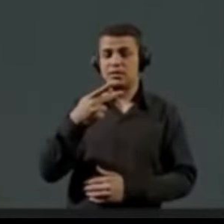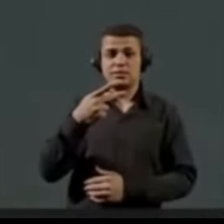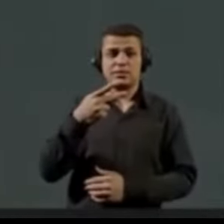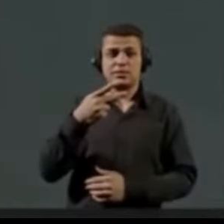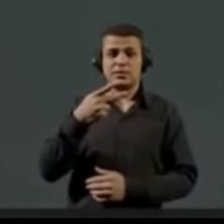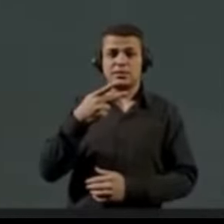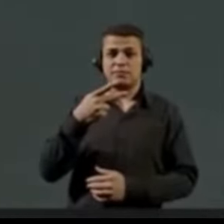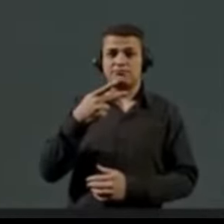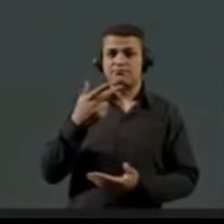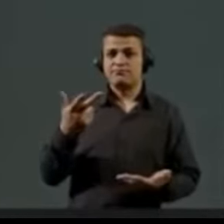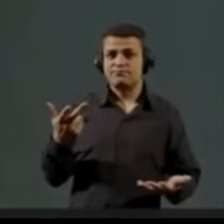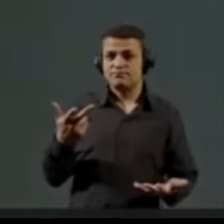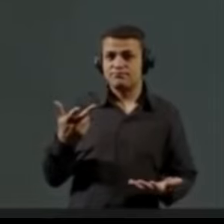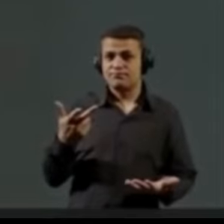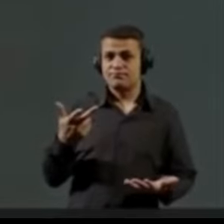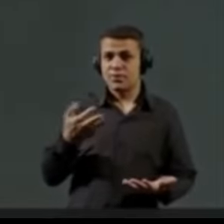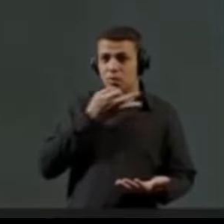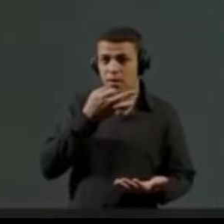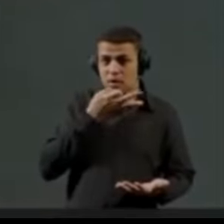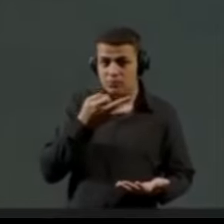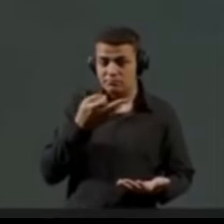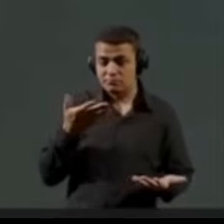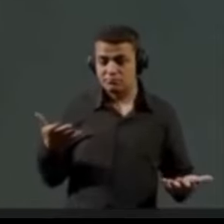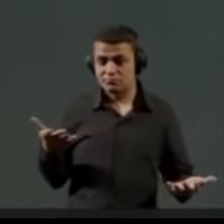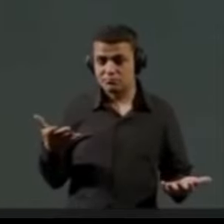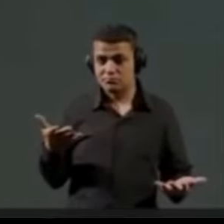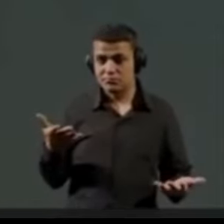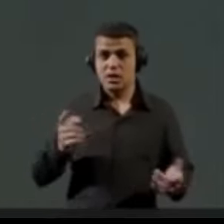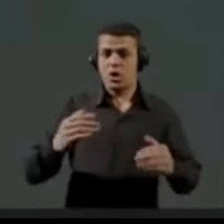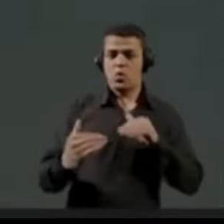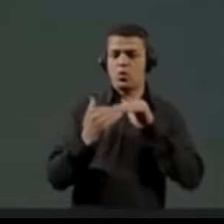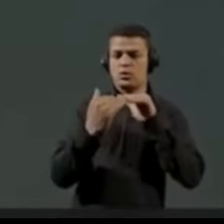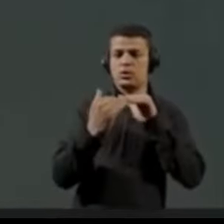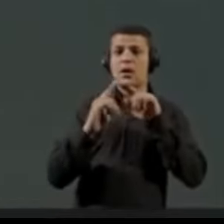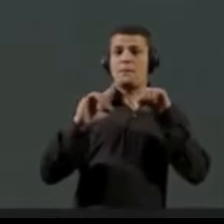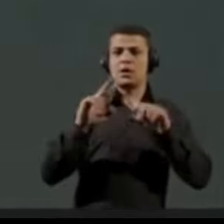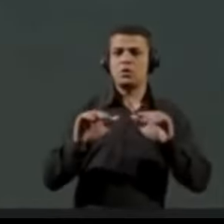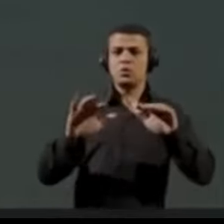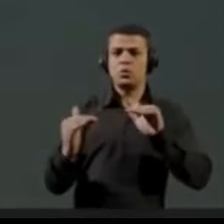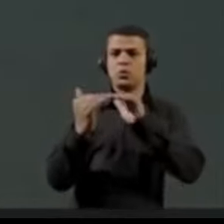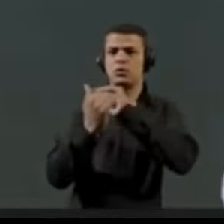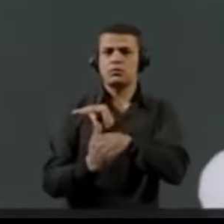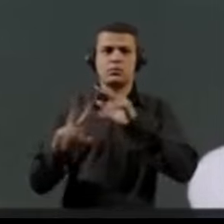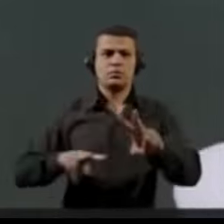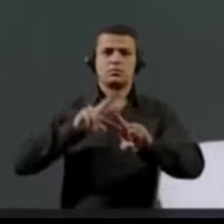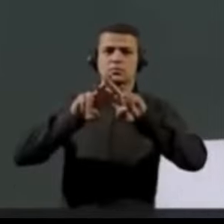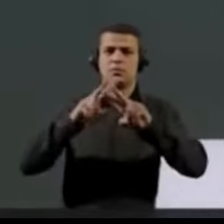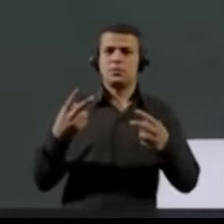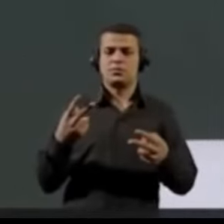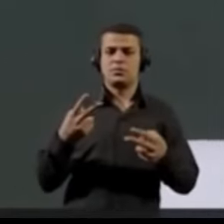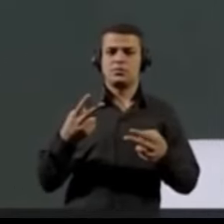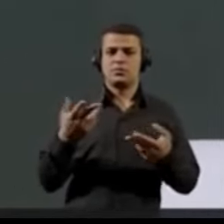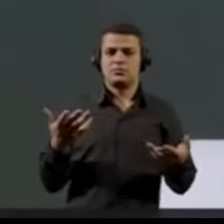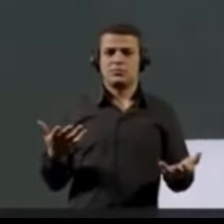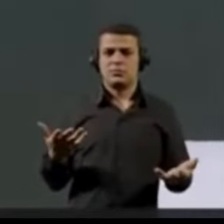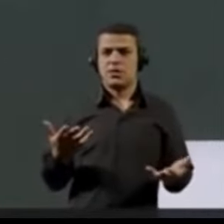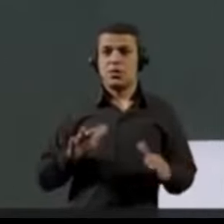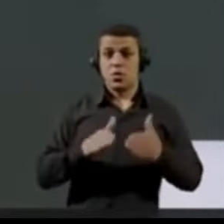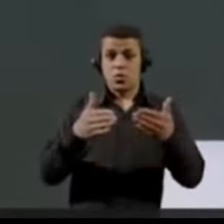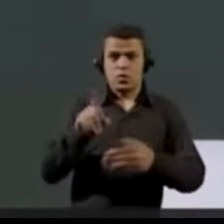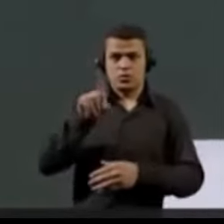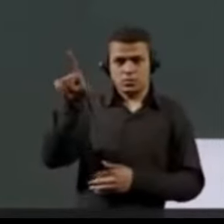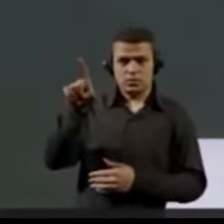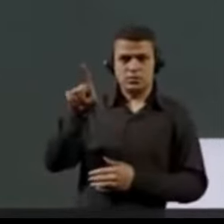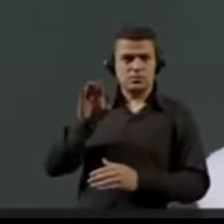Críticas ácidas. Que nós não necessariamente concordamos, mas nunca poderia ter sido preso por crime de opinião. Quando os